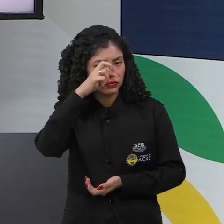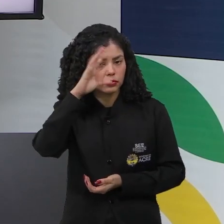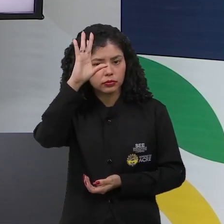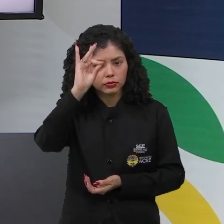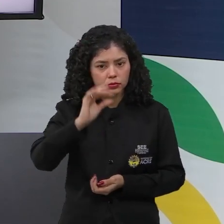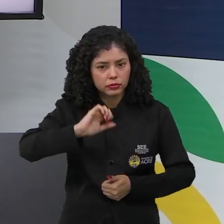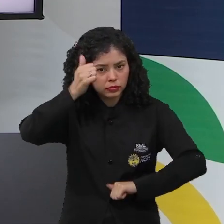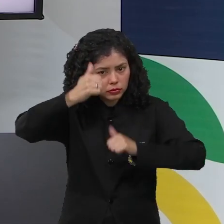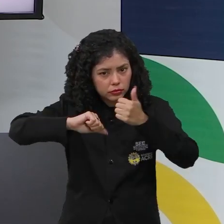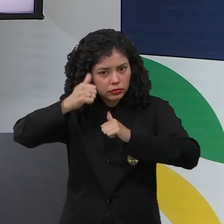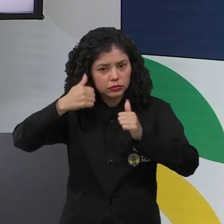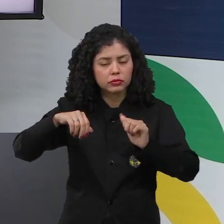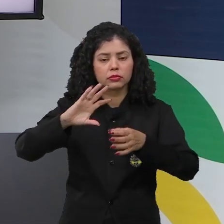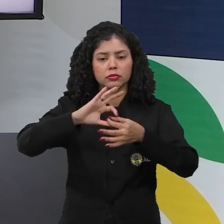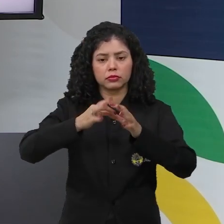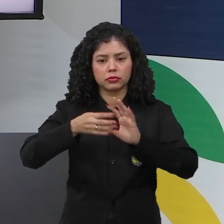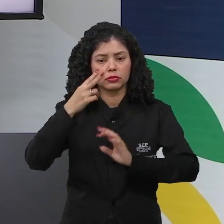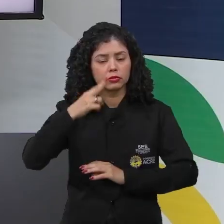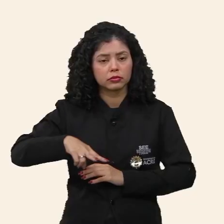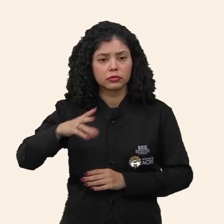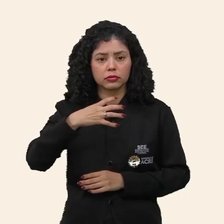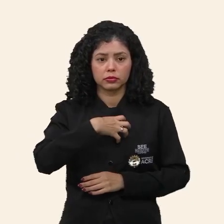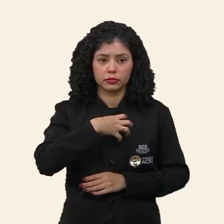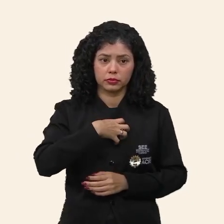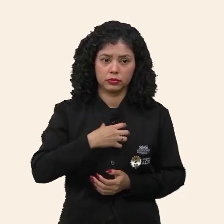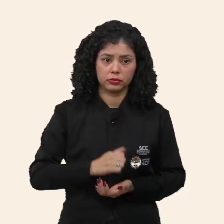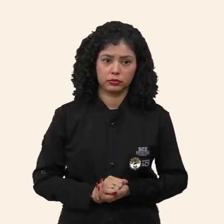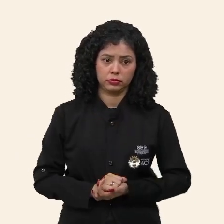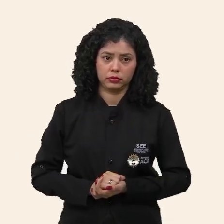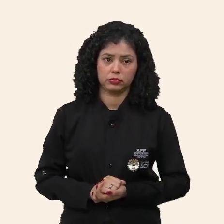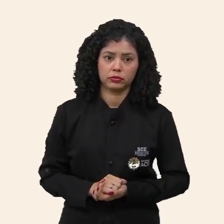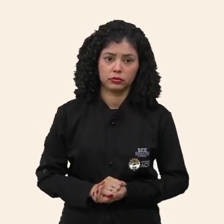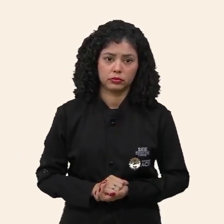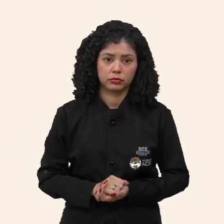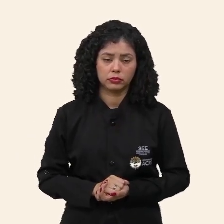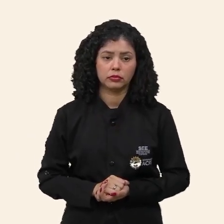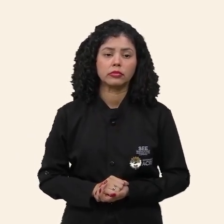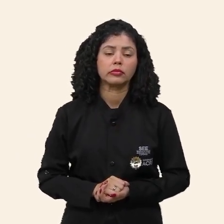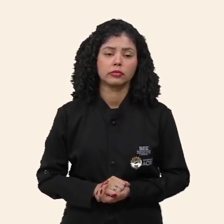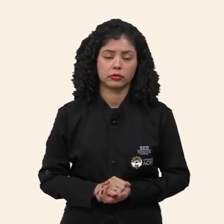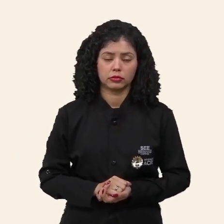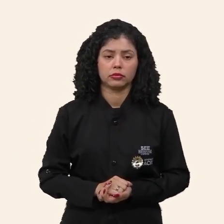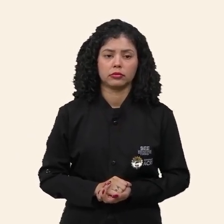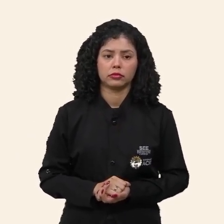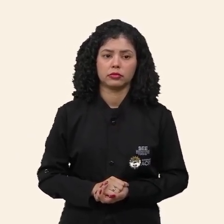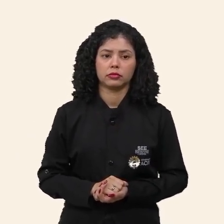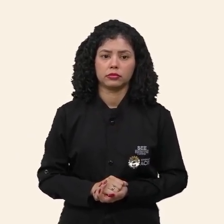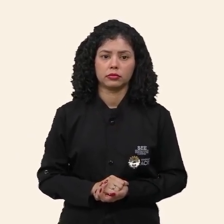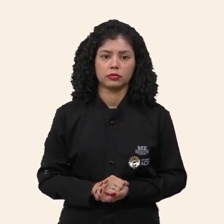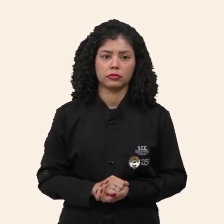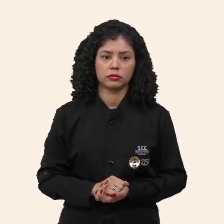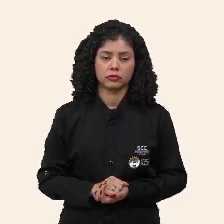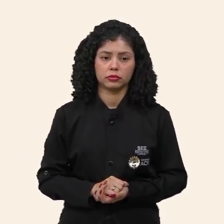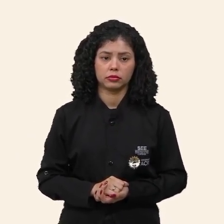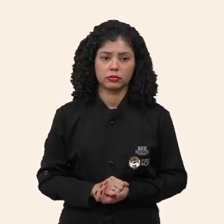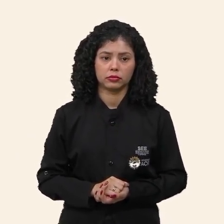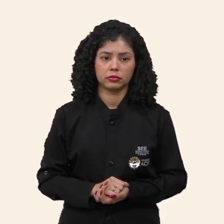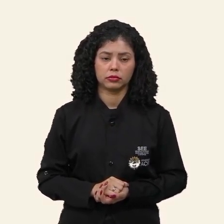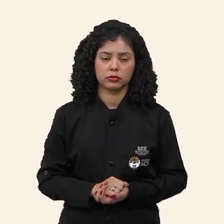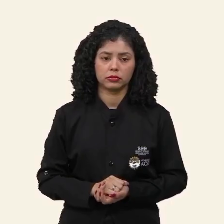o contexto. Então, nesse sentido aqui, a gramática seria o quê? A gramática descritiva. Olha só